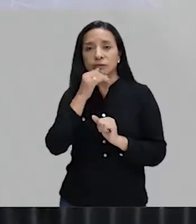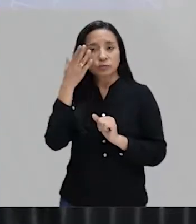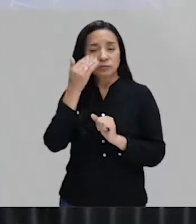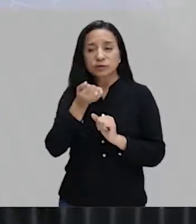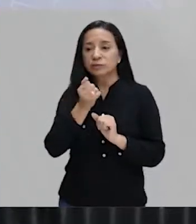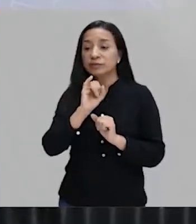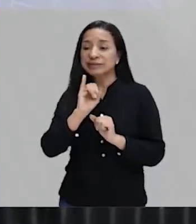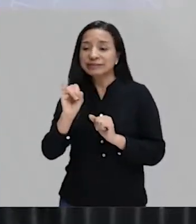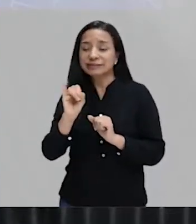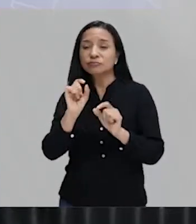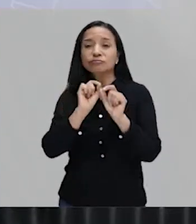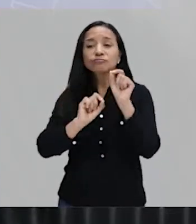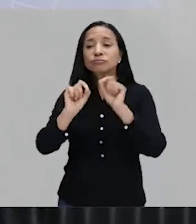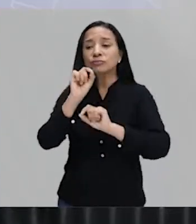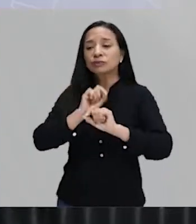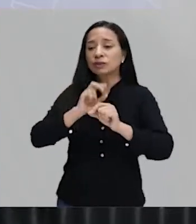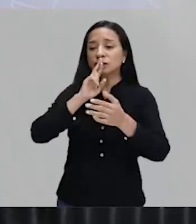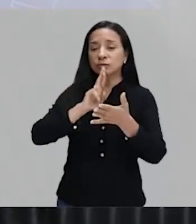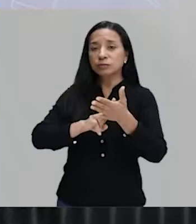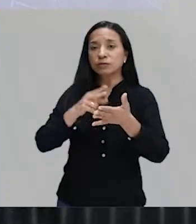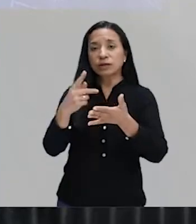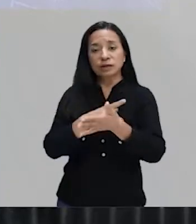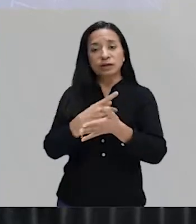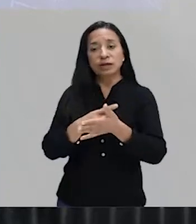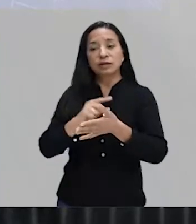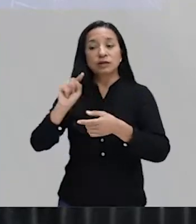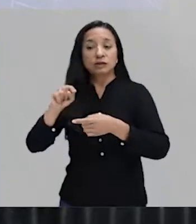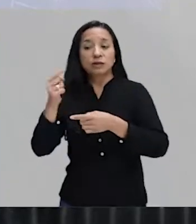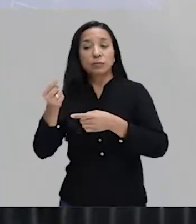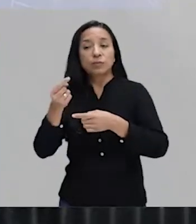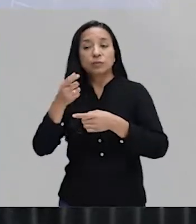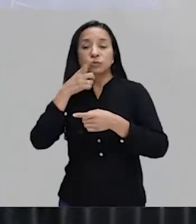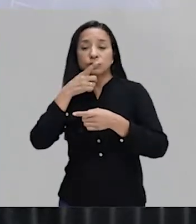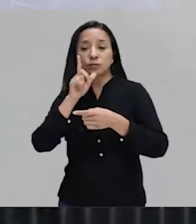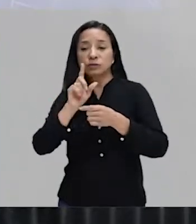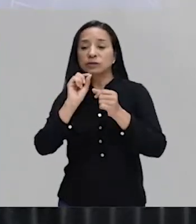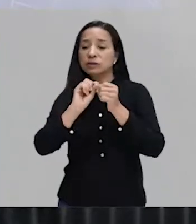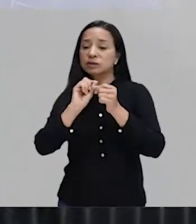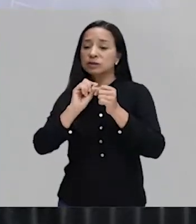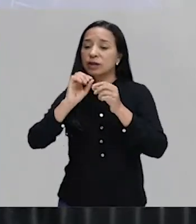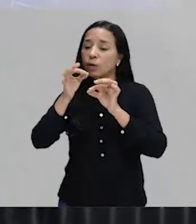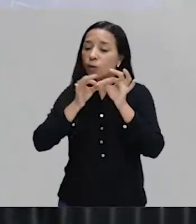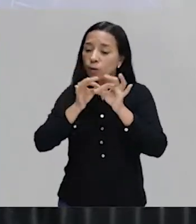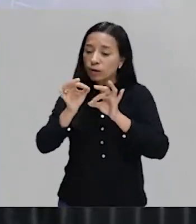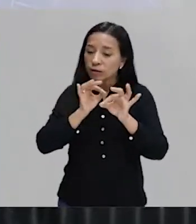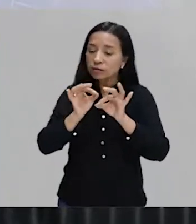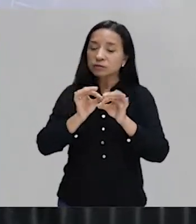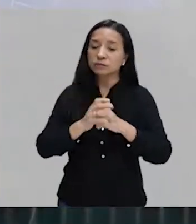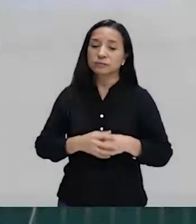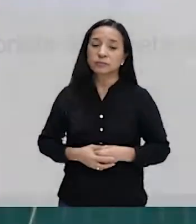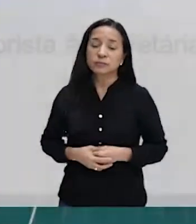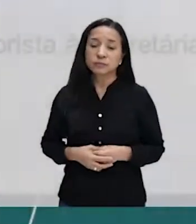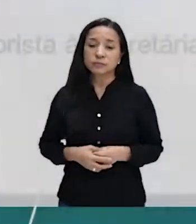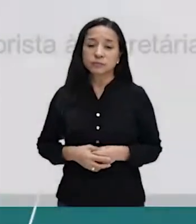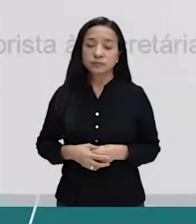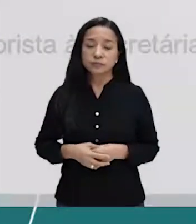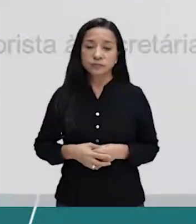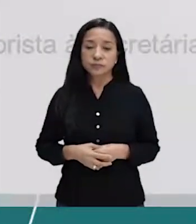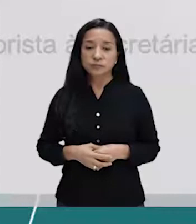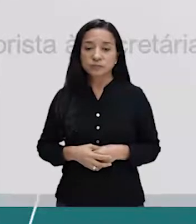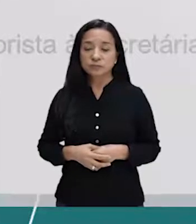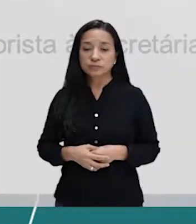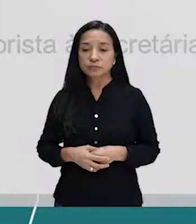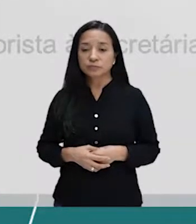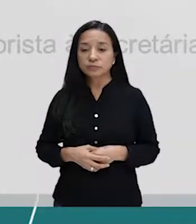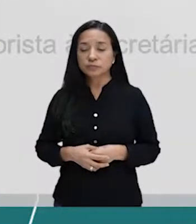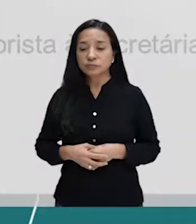ou do aluno. Já nas outras duas eu consegui desfazer essa ambiguidade. Quando estamos falando com a pessoa